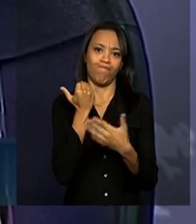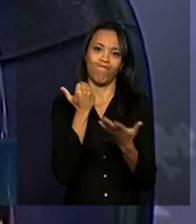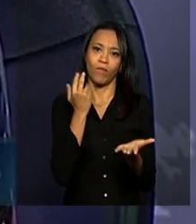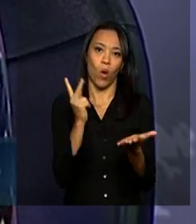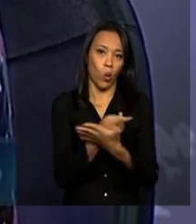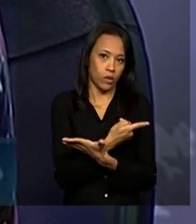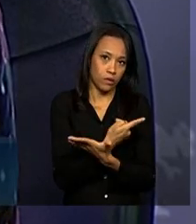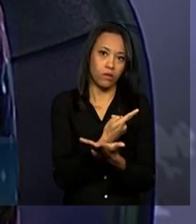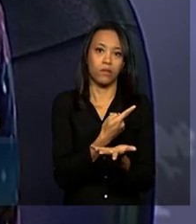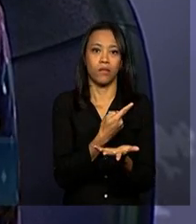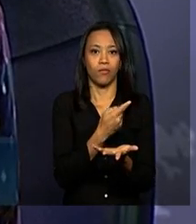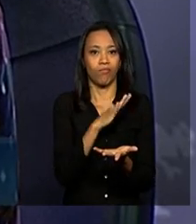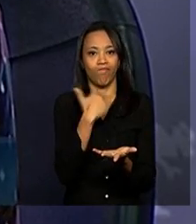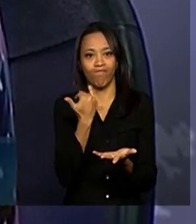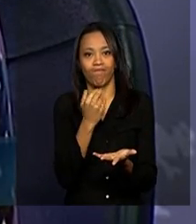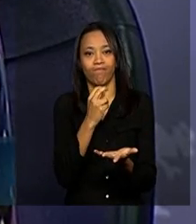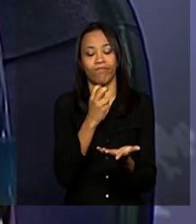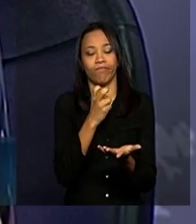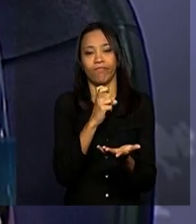Infelizmente, num acidente